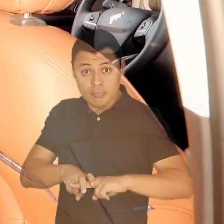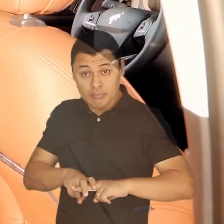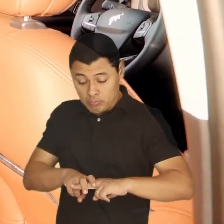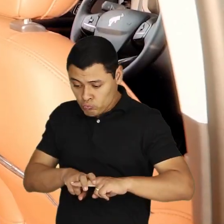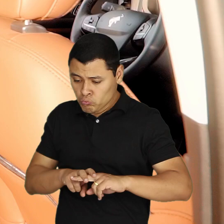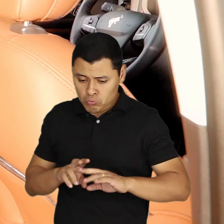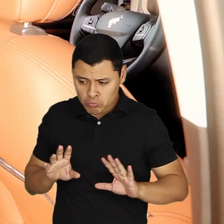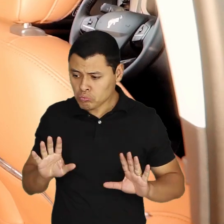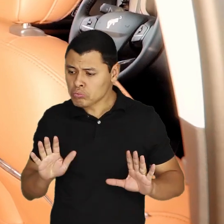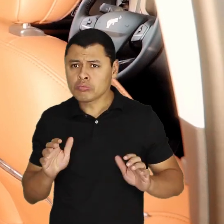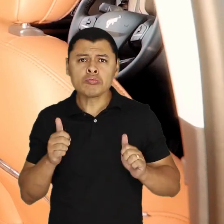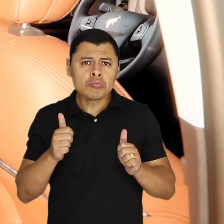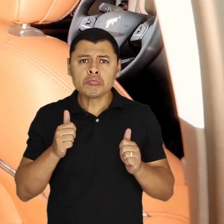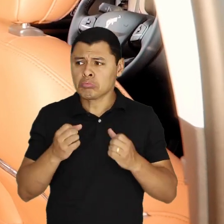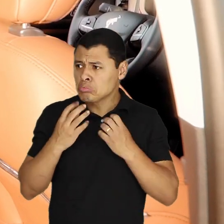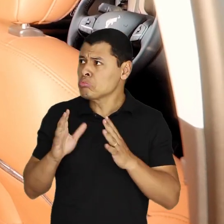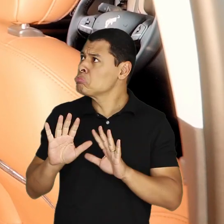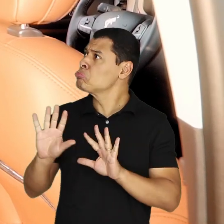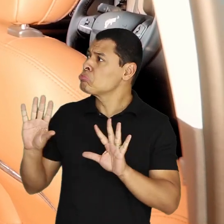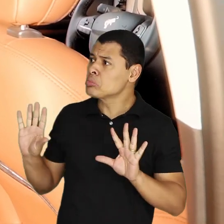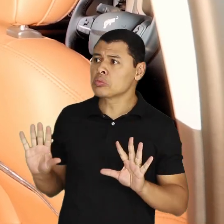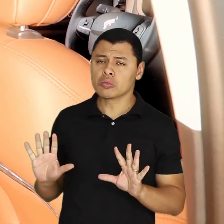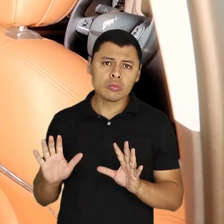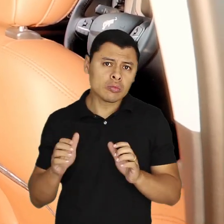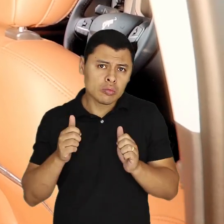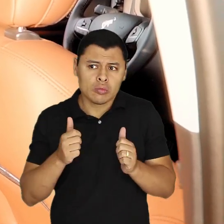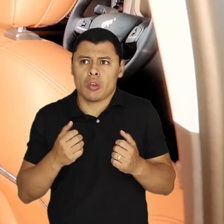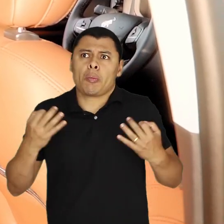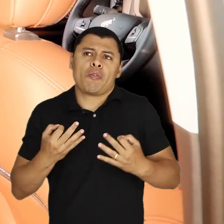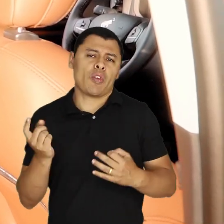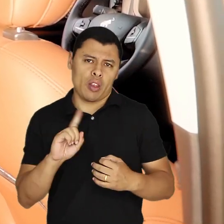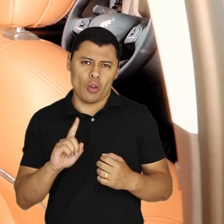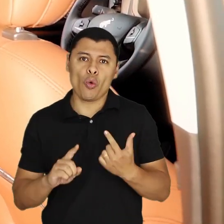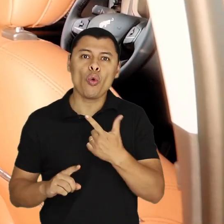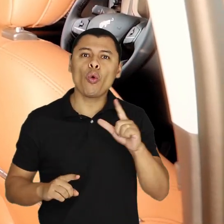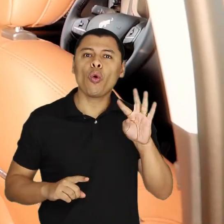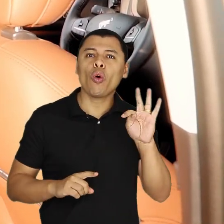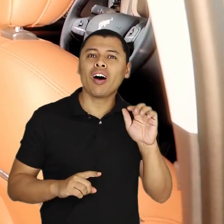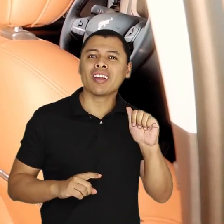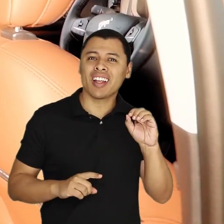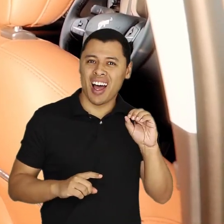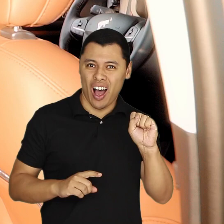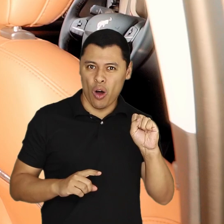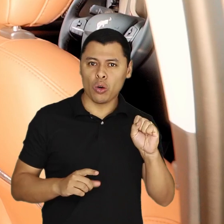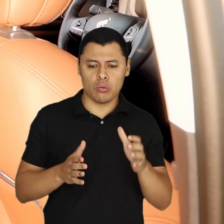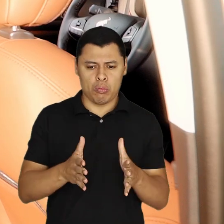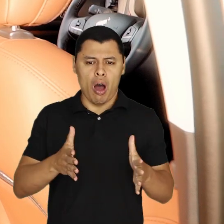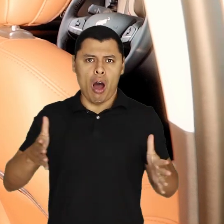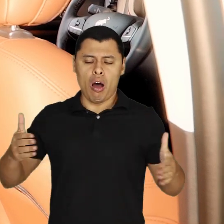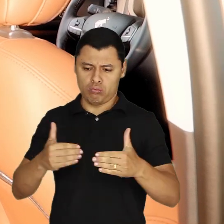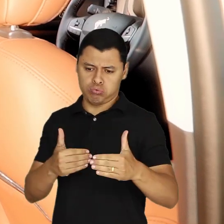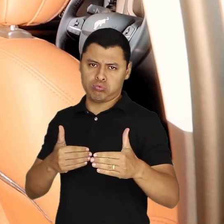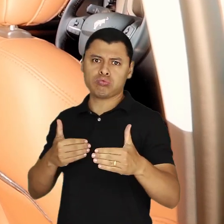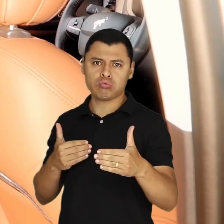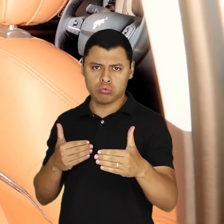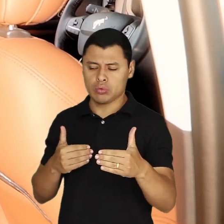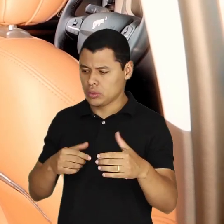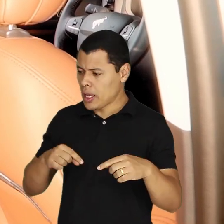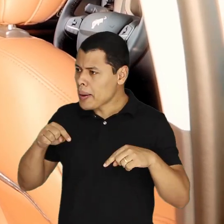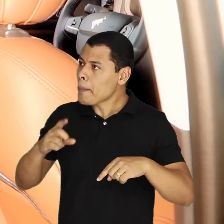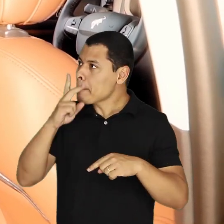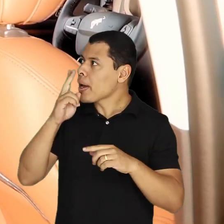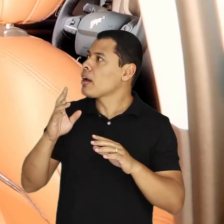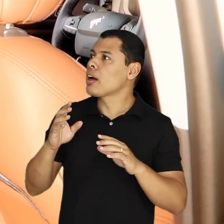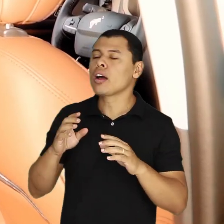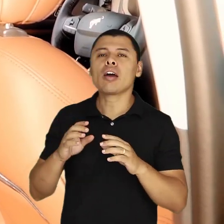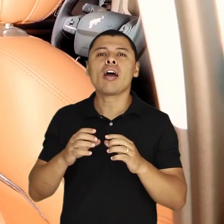o espaço traseiro ele é decente, é honesto, mas vamos lá, né? O Taos, por exemplo, tem um espaço traseiro maior. Esse aqui é um espaço traseiro